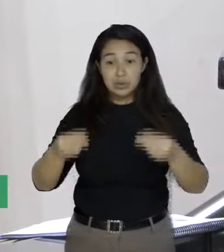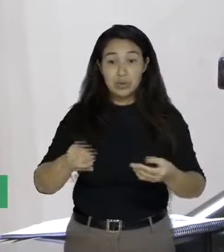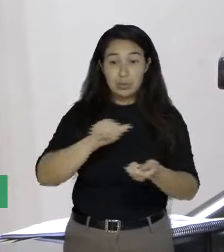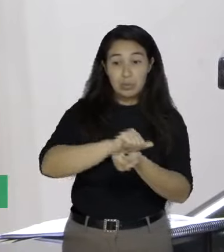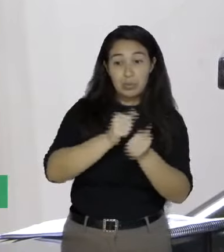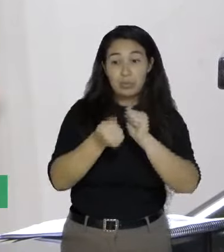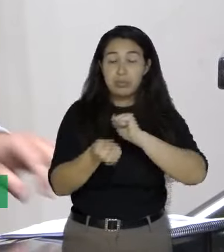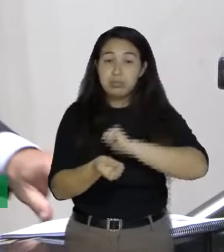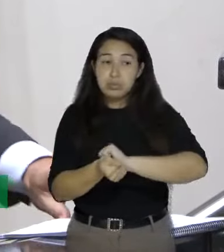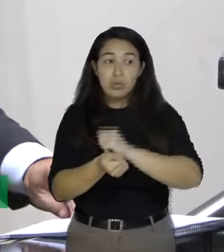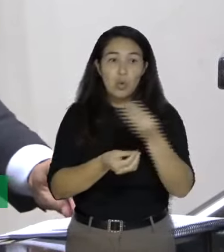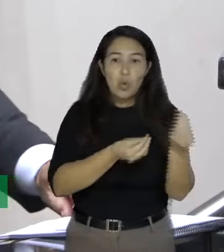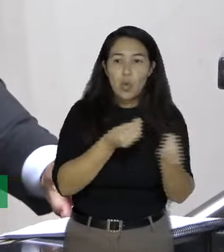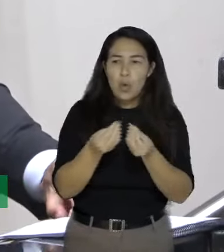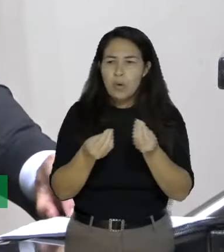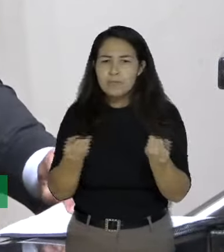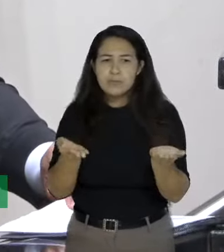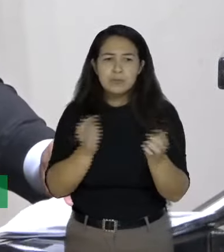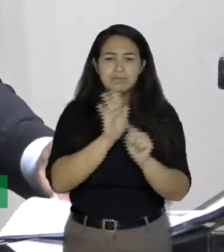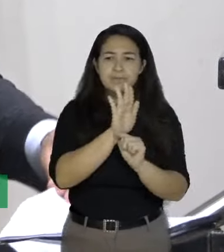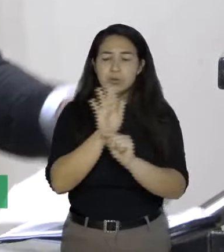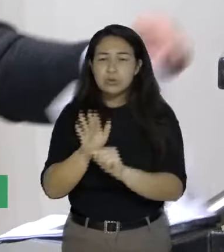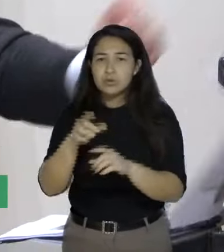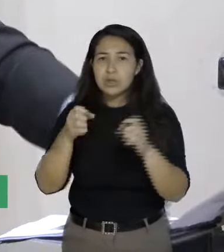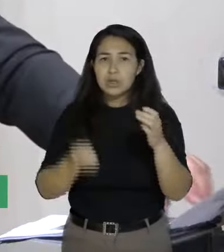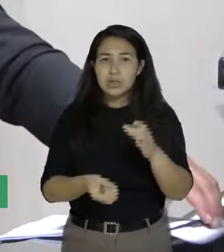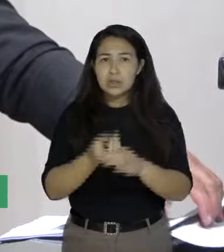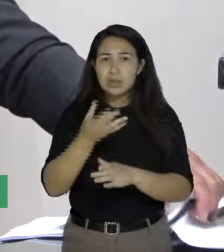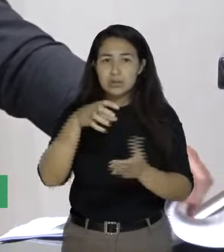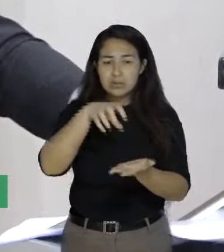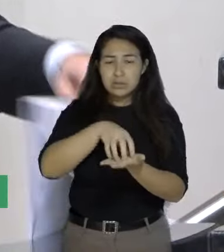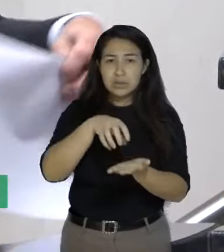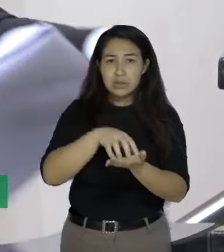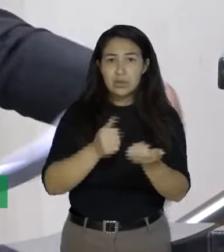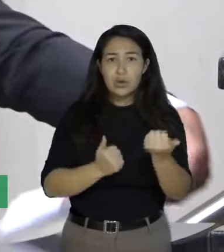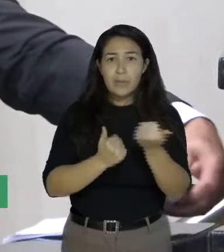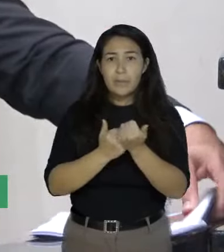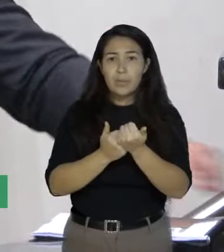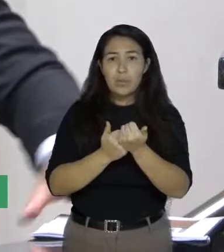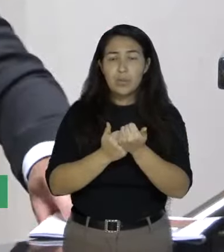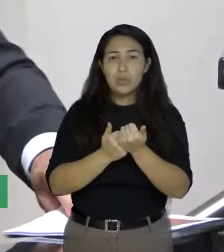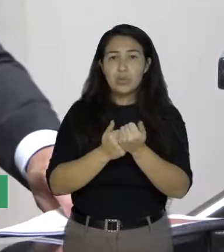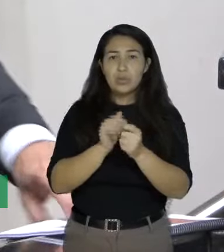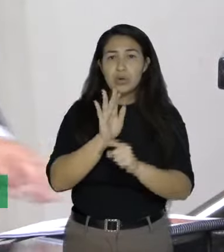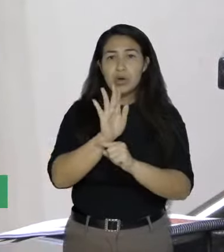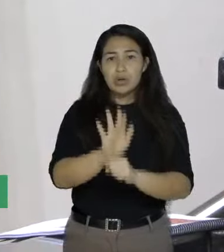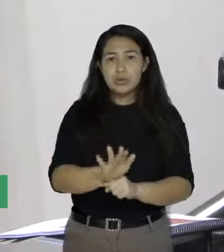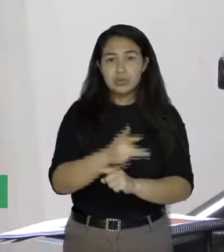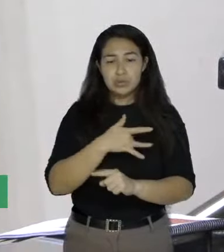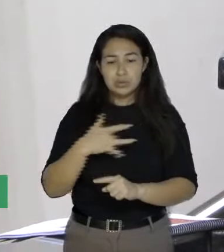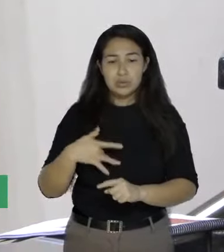adaptou a sua estrutura criando um Centro de Apoio exclusivo para tratar a saúde pública